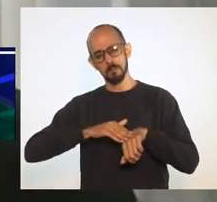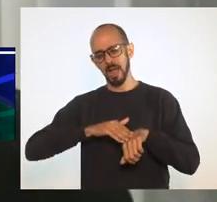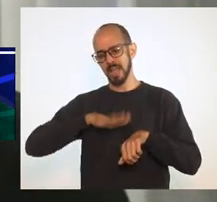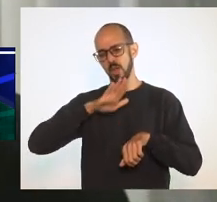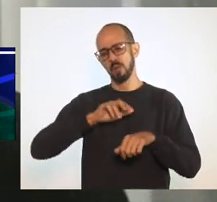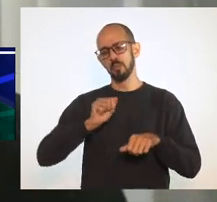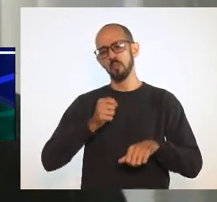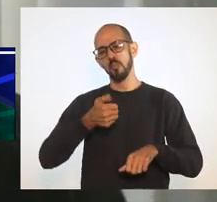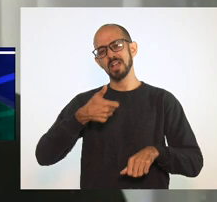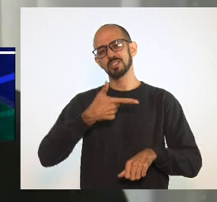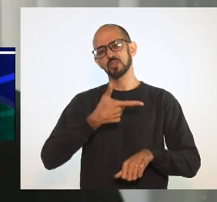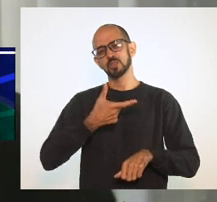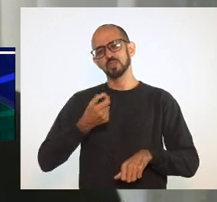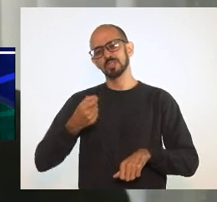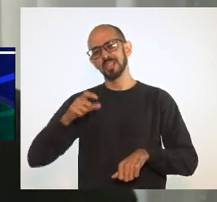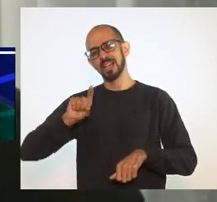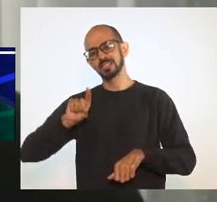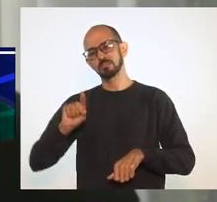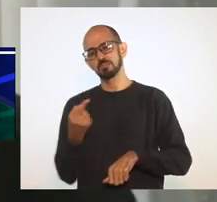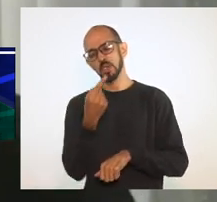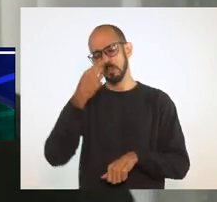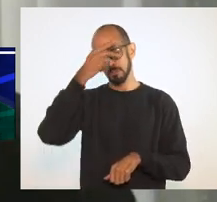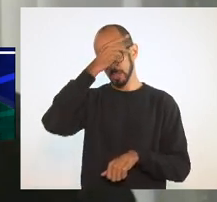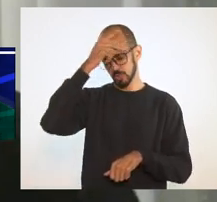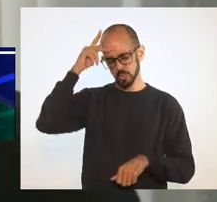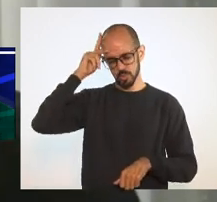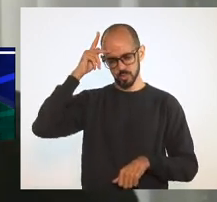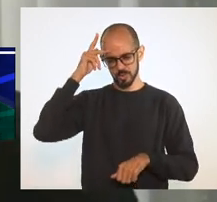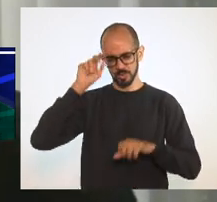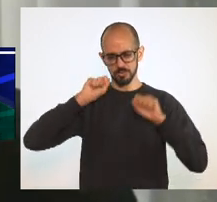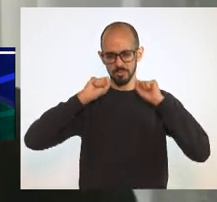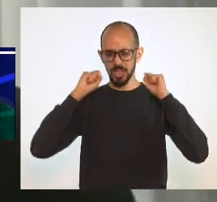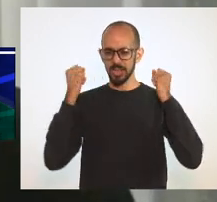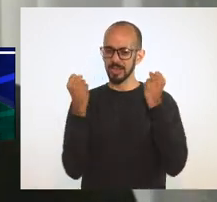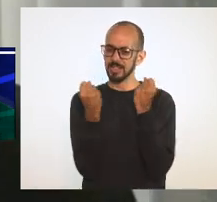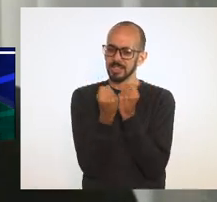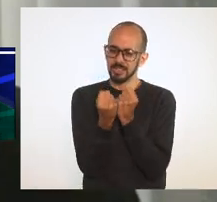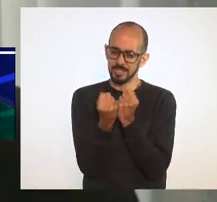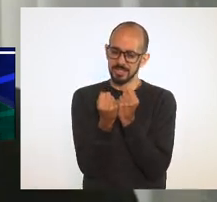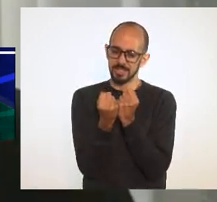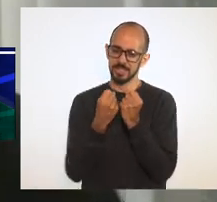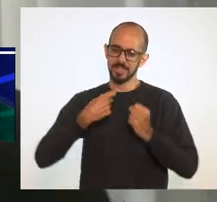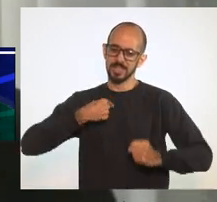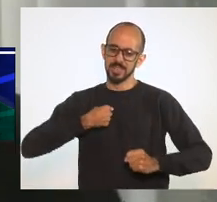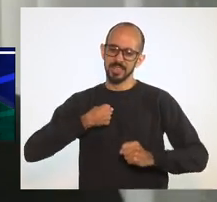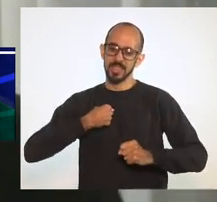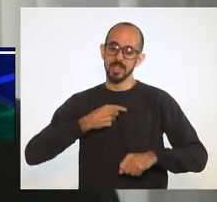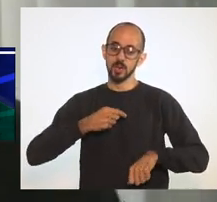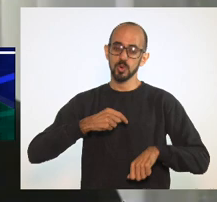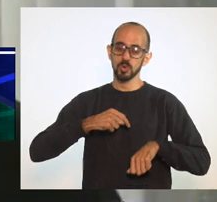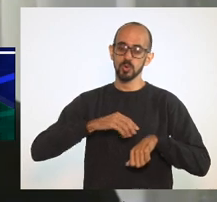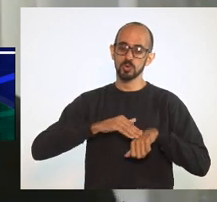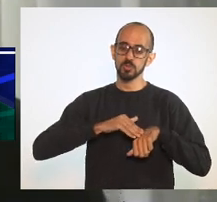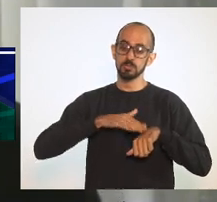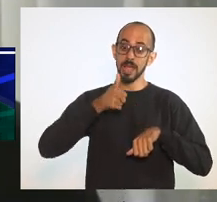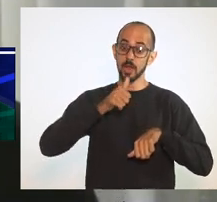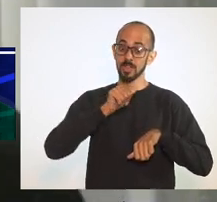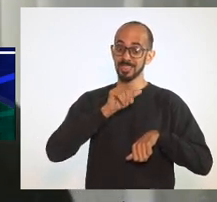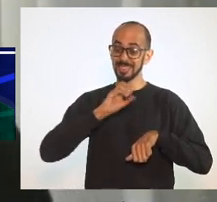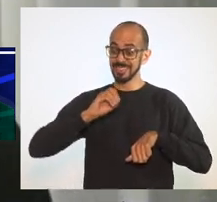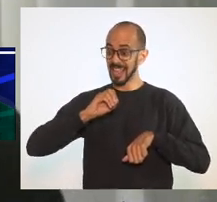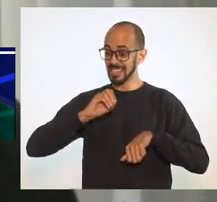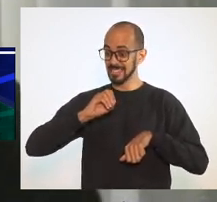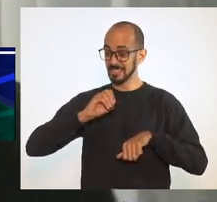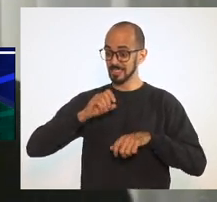mil pessoas no Maracanã, naquela época, né? Eu estou entre os 10 maiores artilheiros da história do Maracanã. Era um sonho